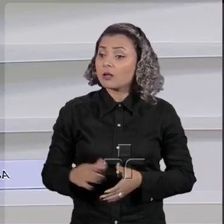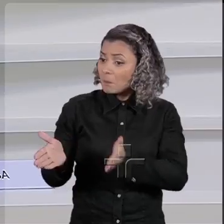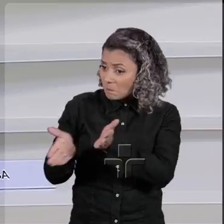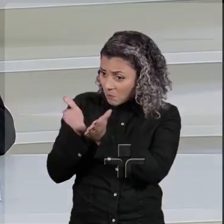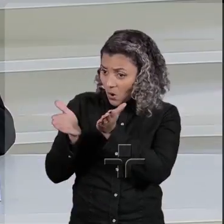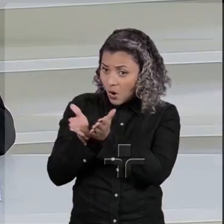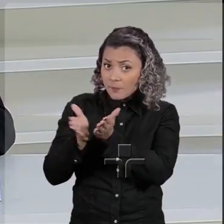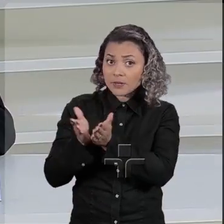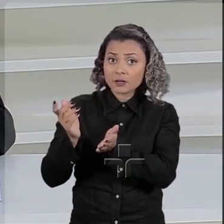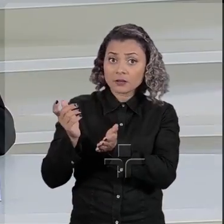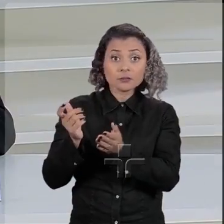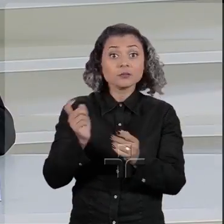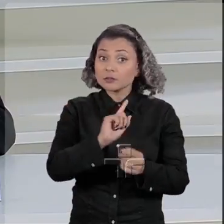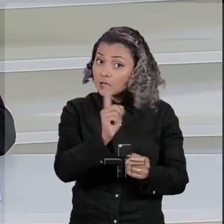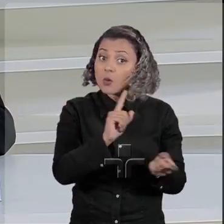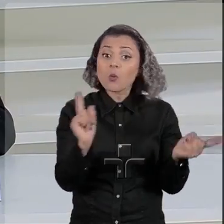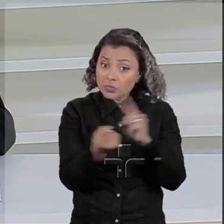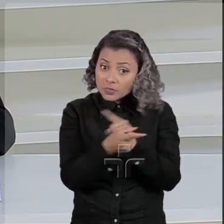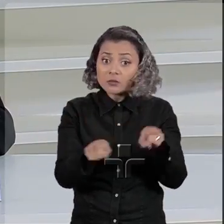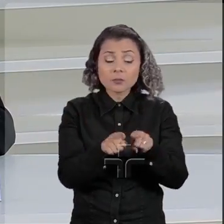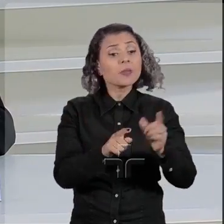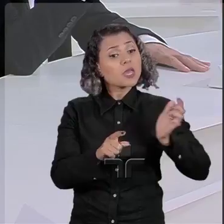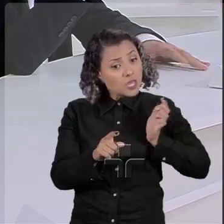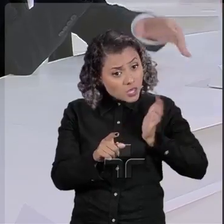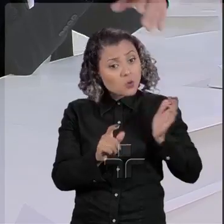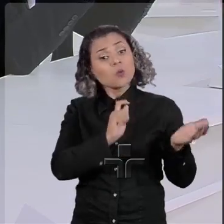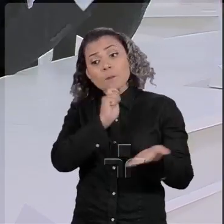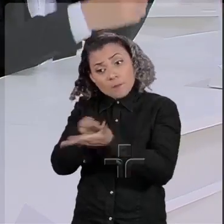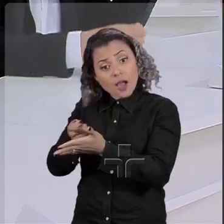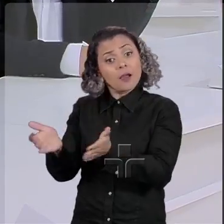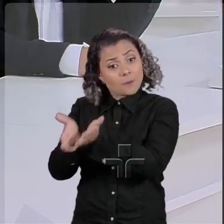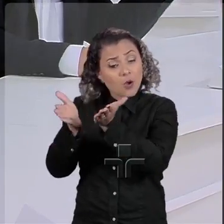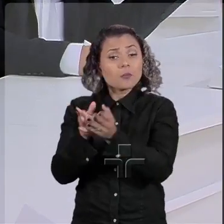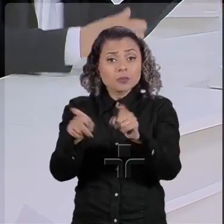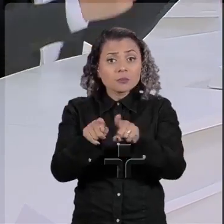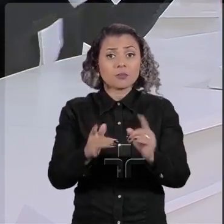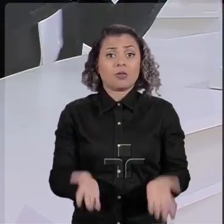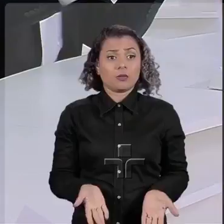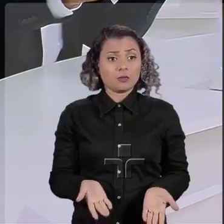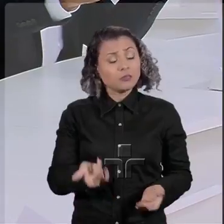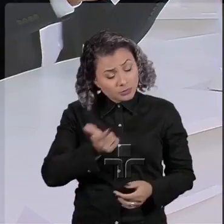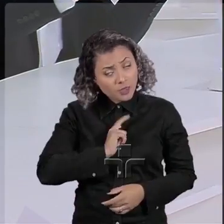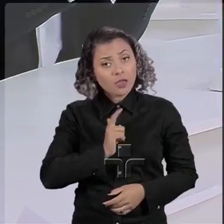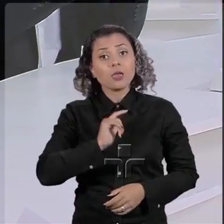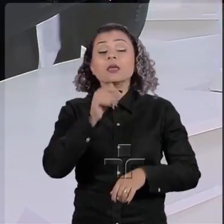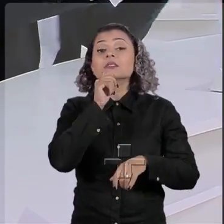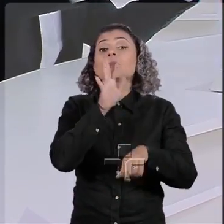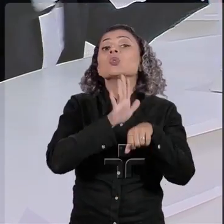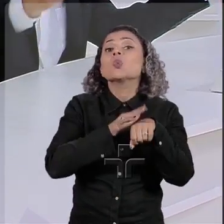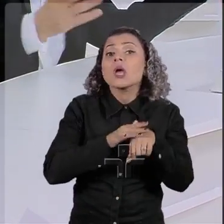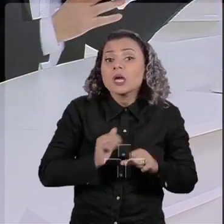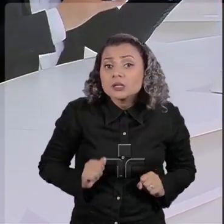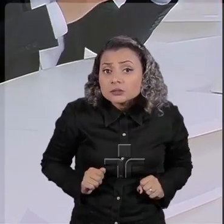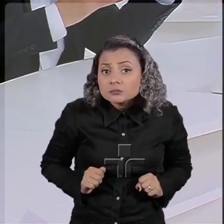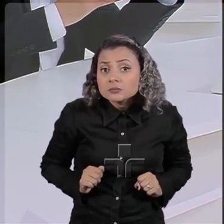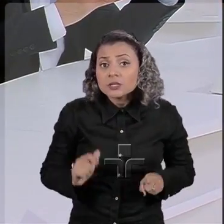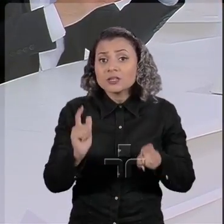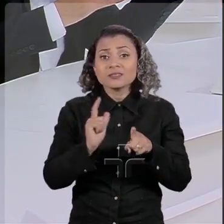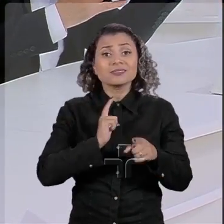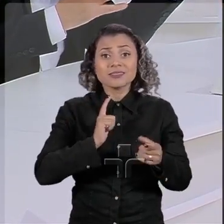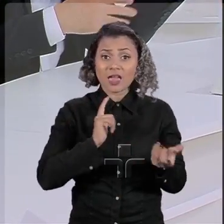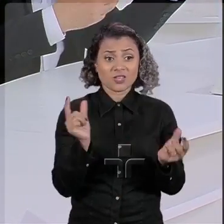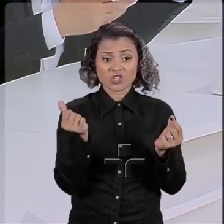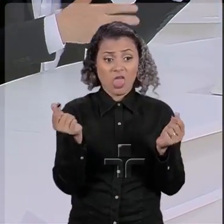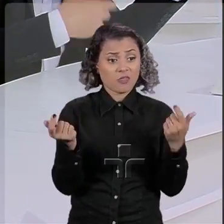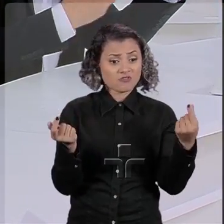rico. Não, de rico para pobre também. Tem situações de saudáveis para doentes. Ele tem um monte de transferência de